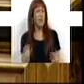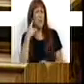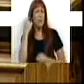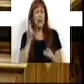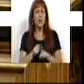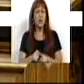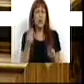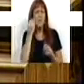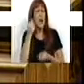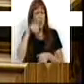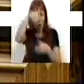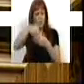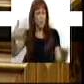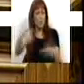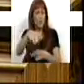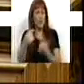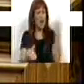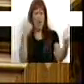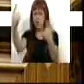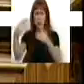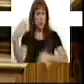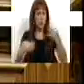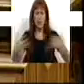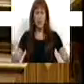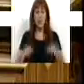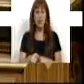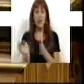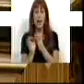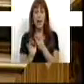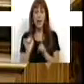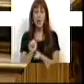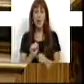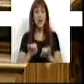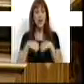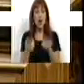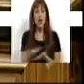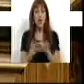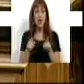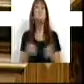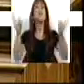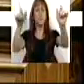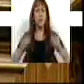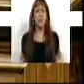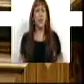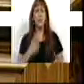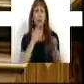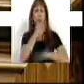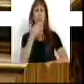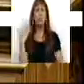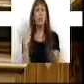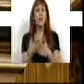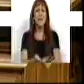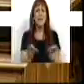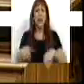em conta o meio onde se insere cada um dos tribunais, as características socioeconómicas e até a acessibilidade